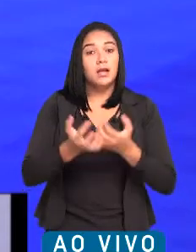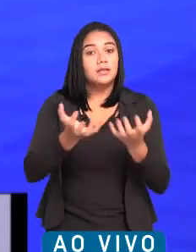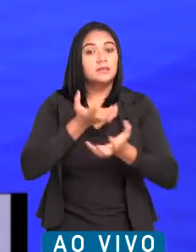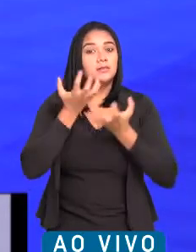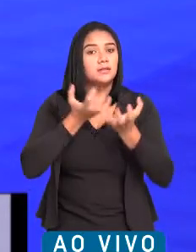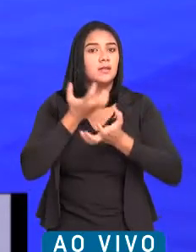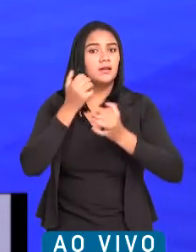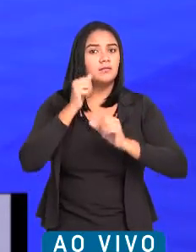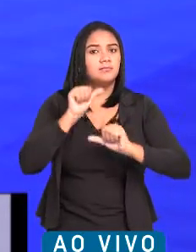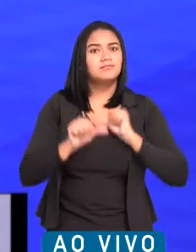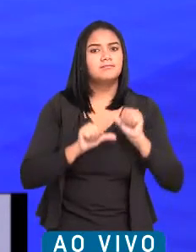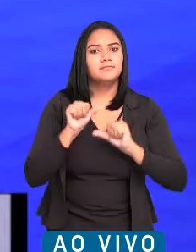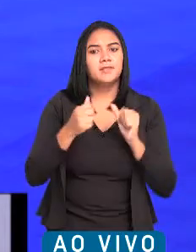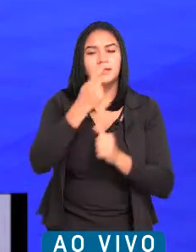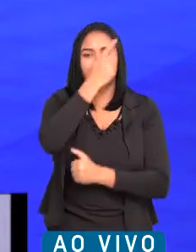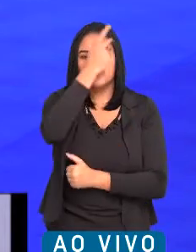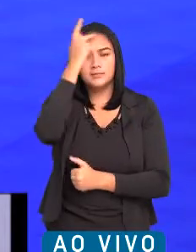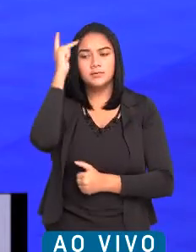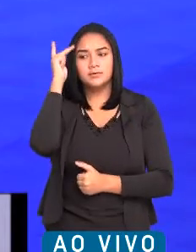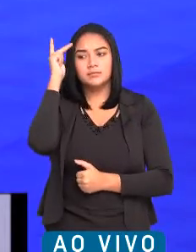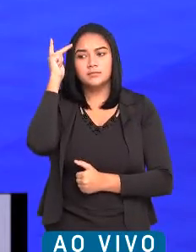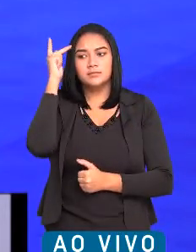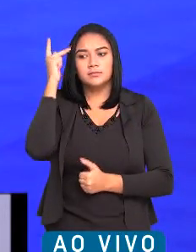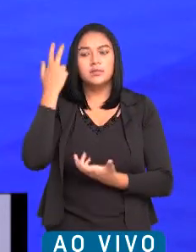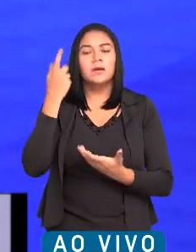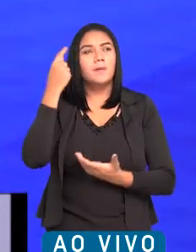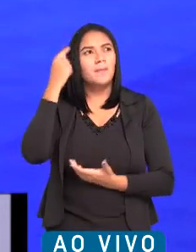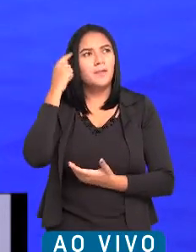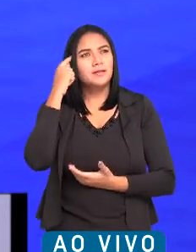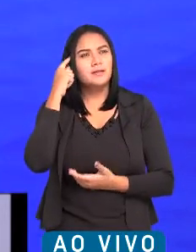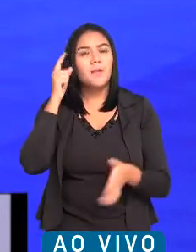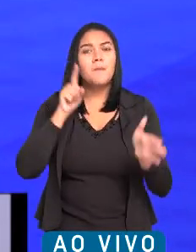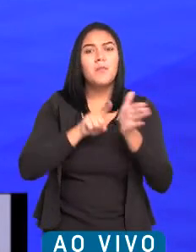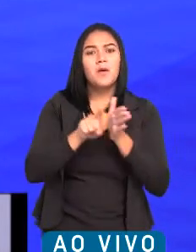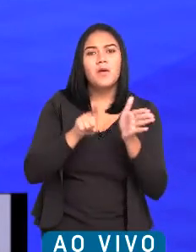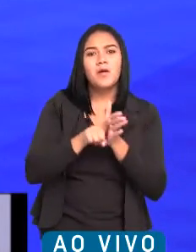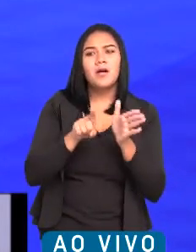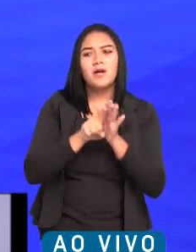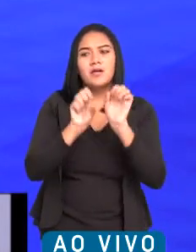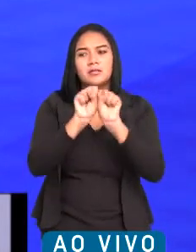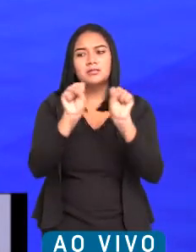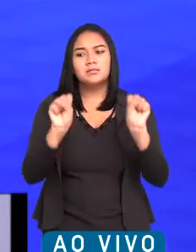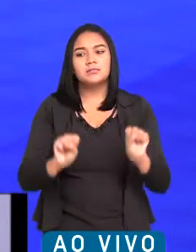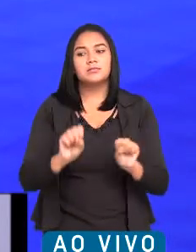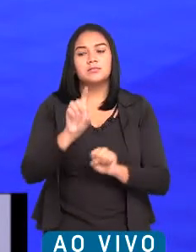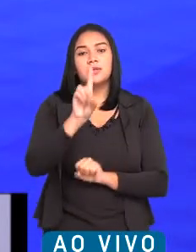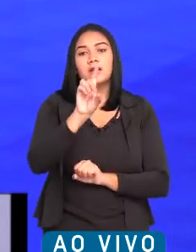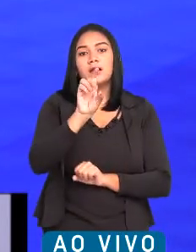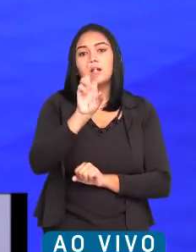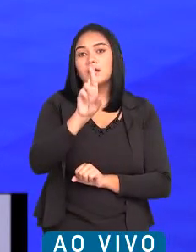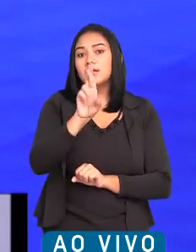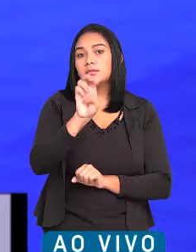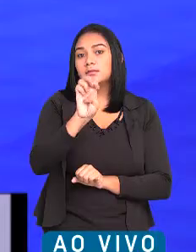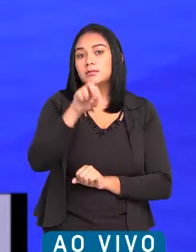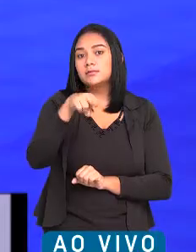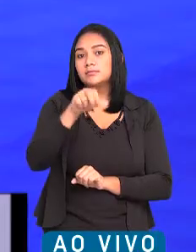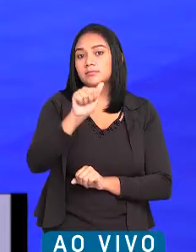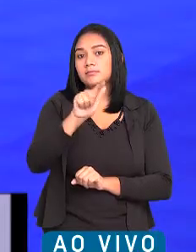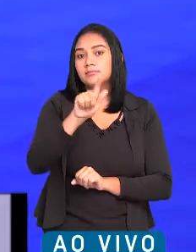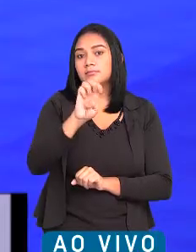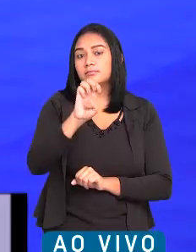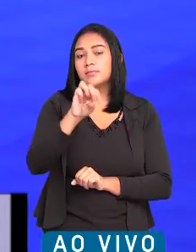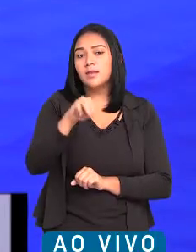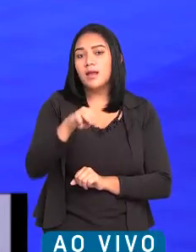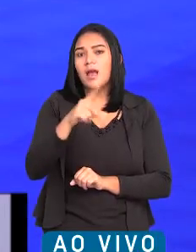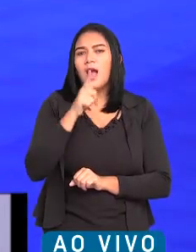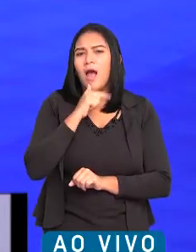porquê esse sistema de drenagem de Teresina nunca foi resolvido. Quando chove, quem está em casa não pode sair, quem está na rua não